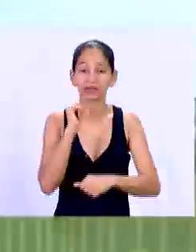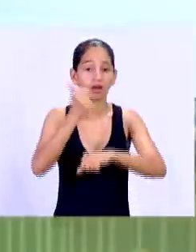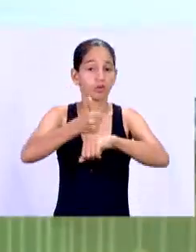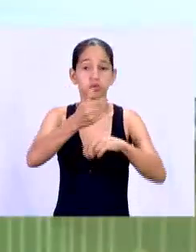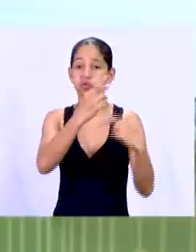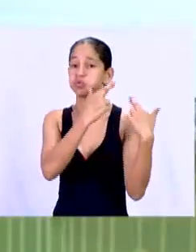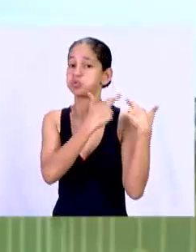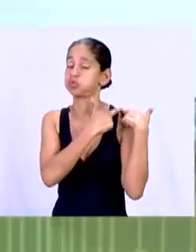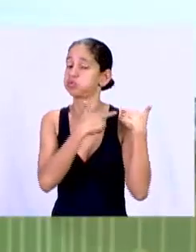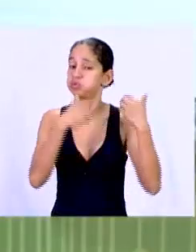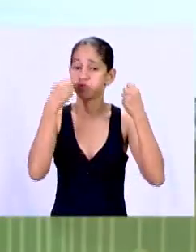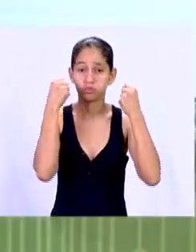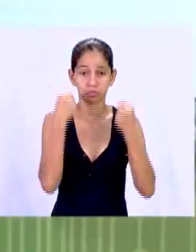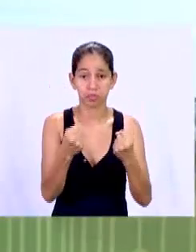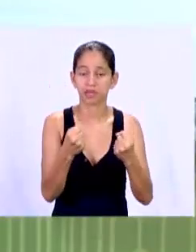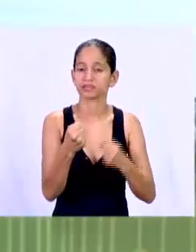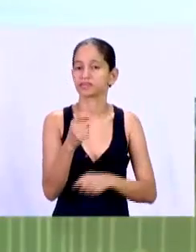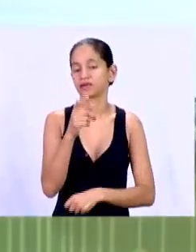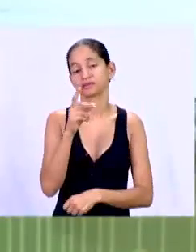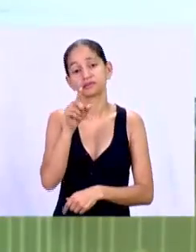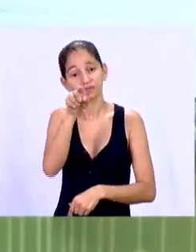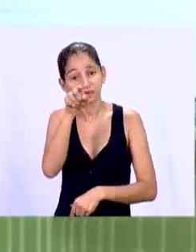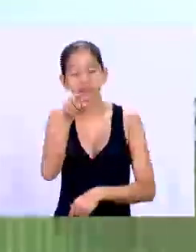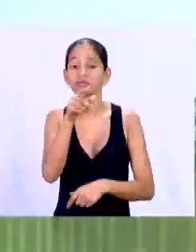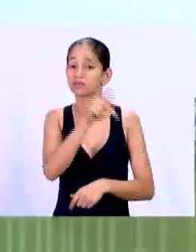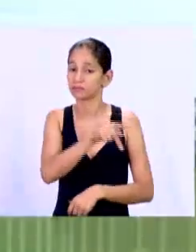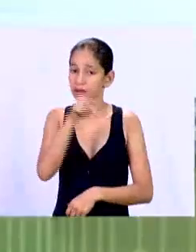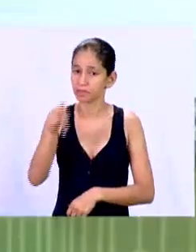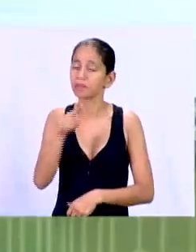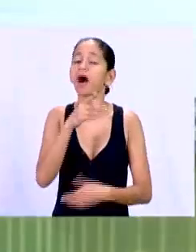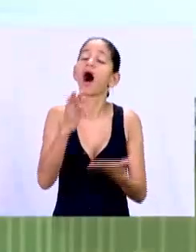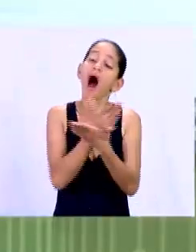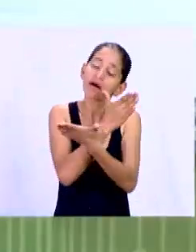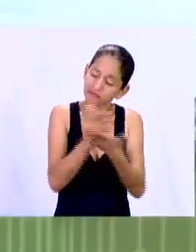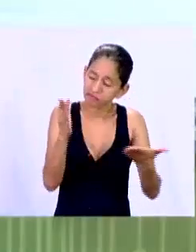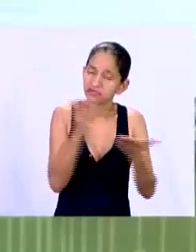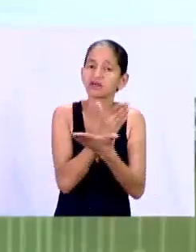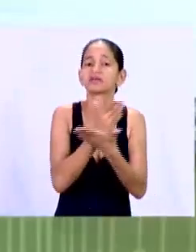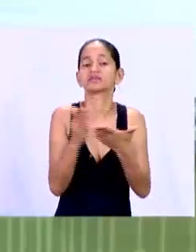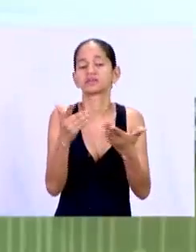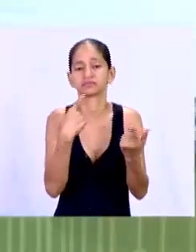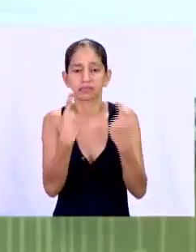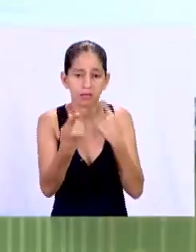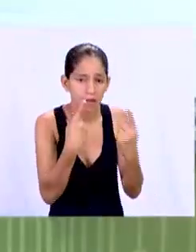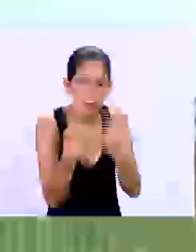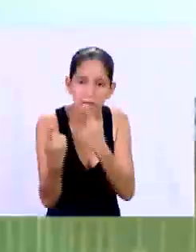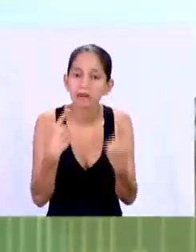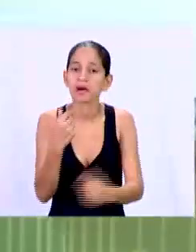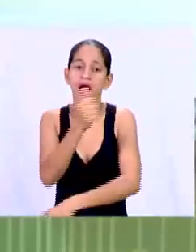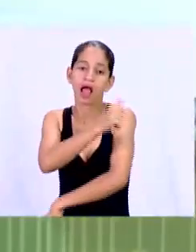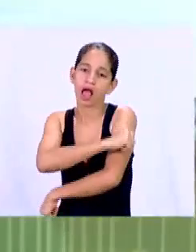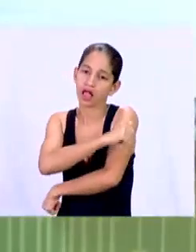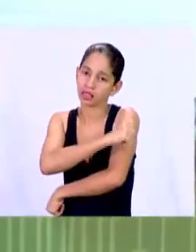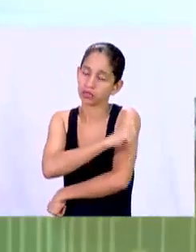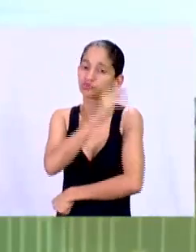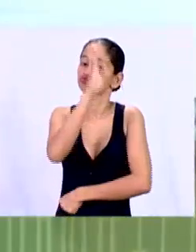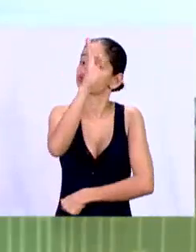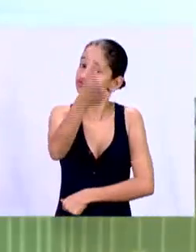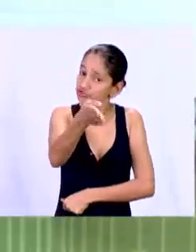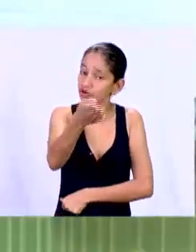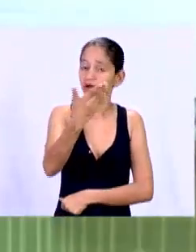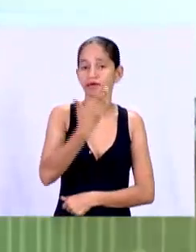muito mais dilemas éticos do que um professor. O professor também tem muitos dilemas nas relações com os alunos, com os